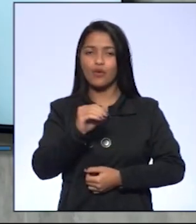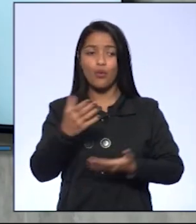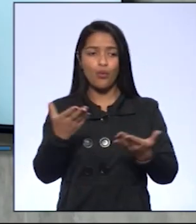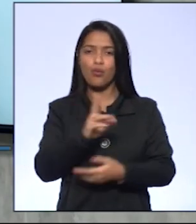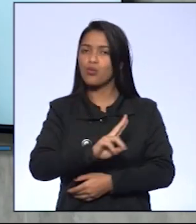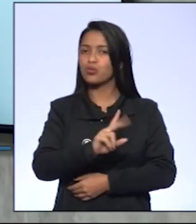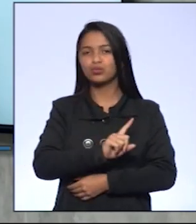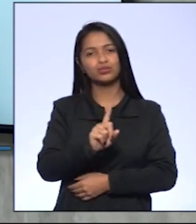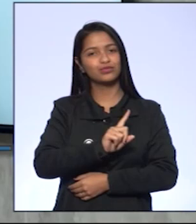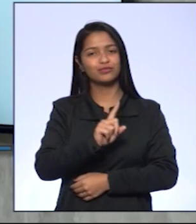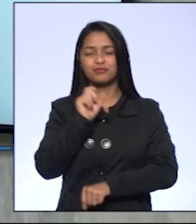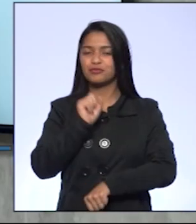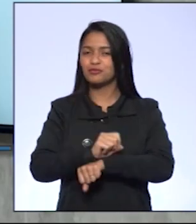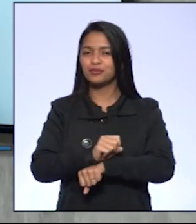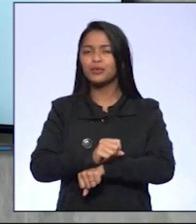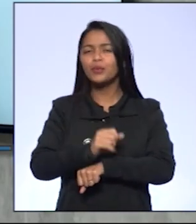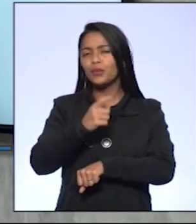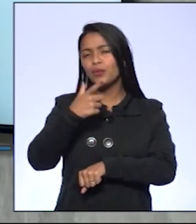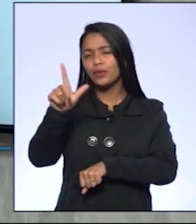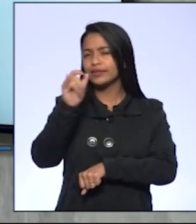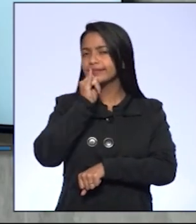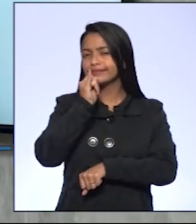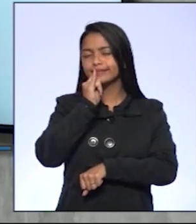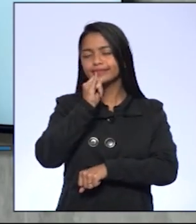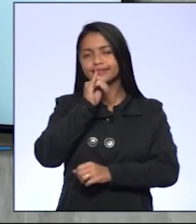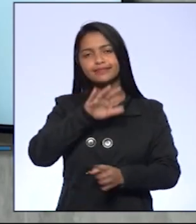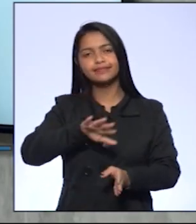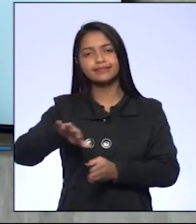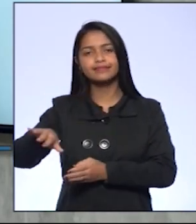aquilo, percebe? Quer ver uma outra coisa estranha?